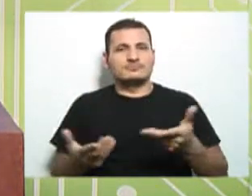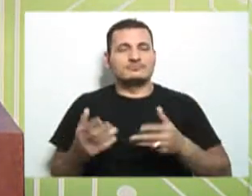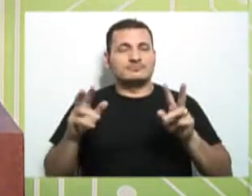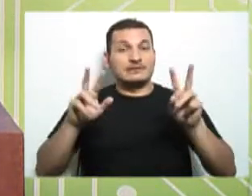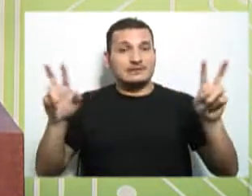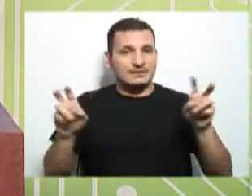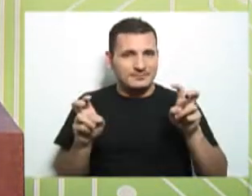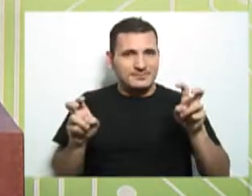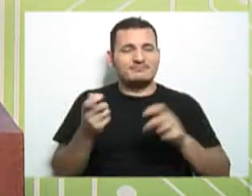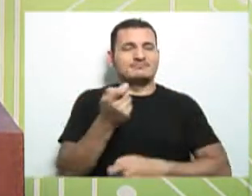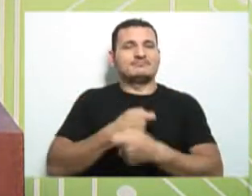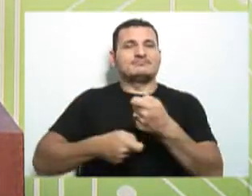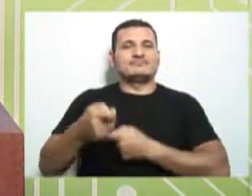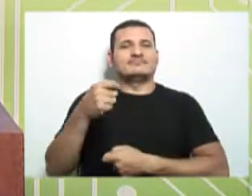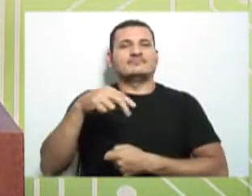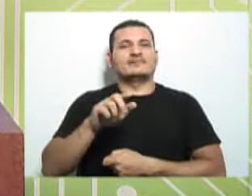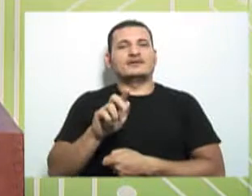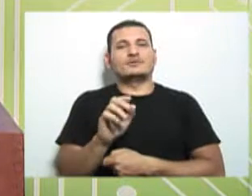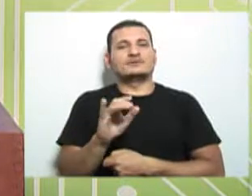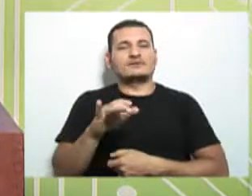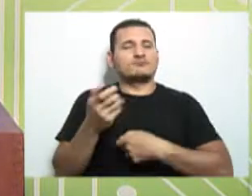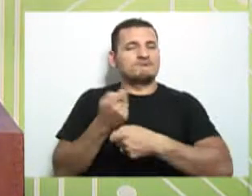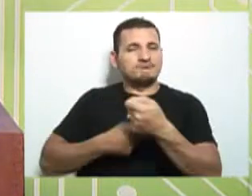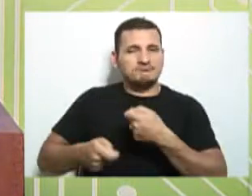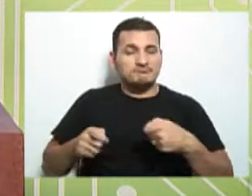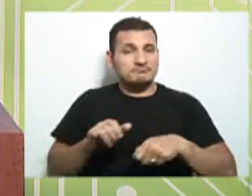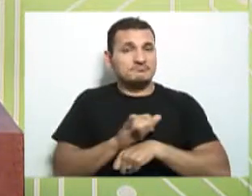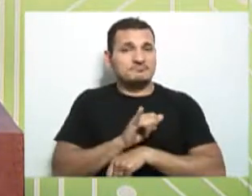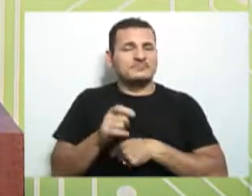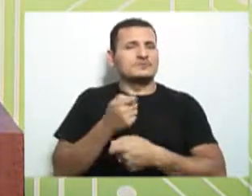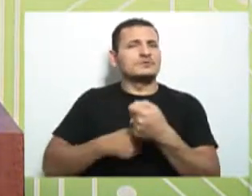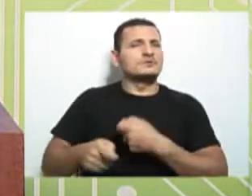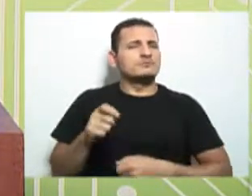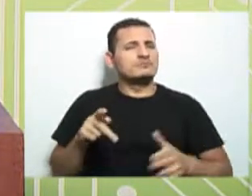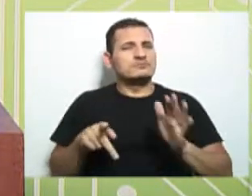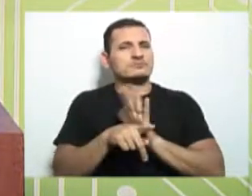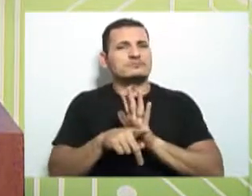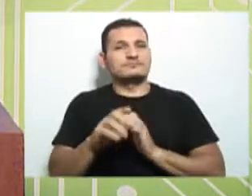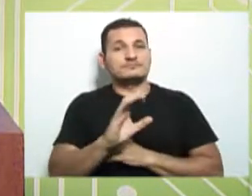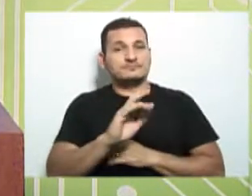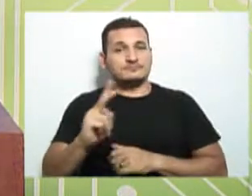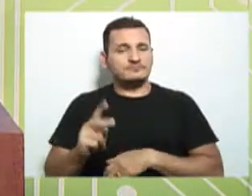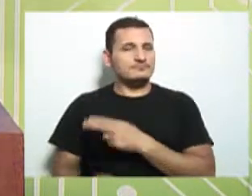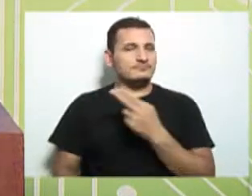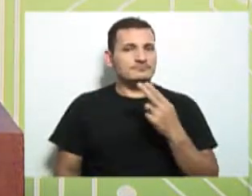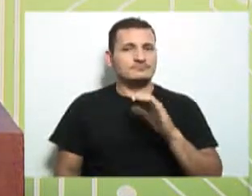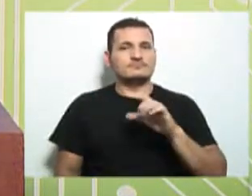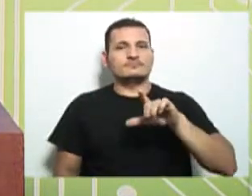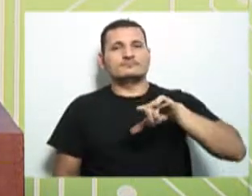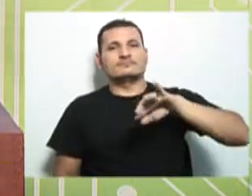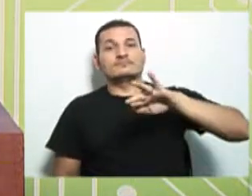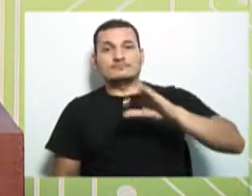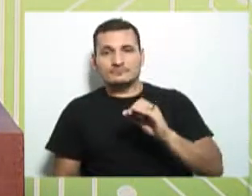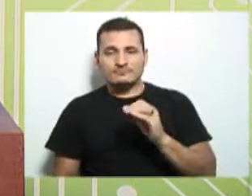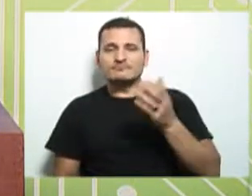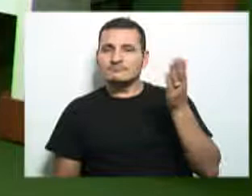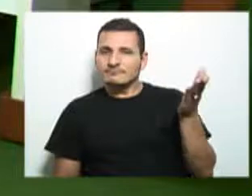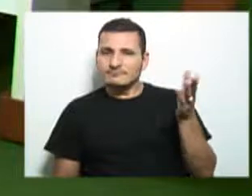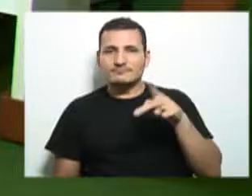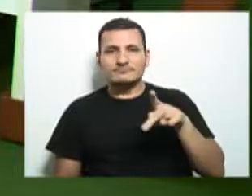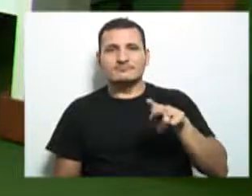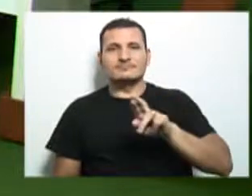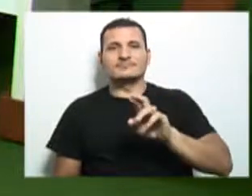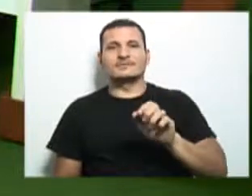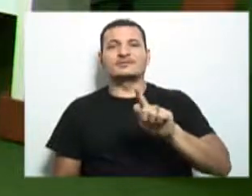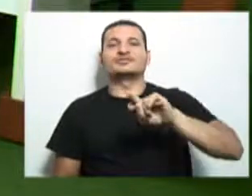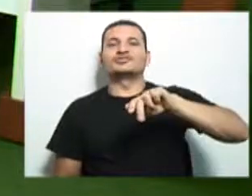assunto, negociação, técnicas de negociação para o cooperativismo. Eu sou o professor Clébio e aqui comigo nós temos a professora Regina. Vai,